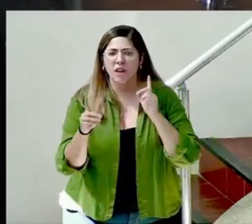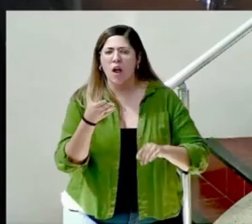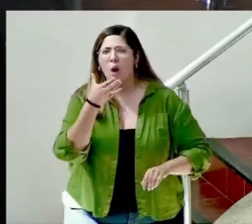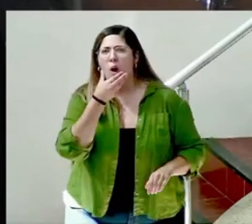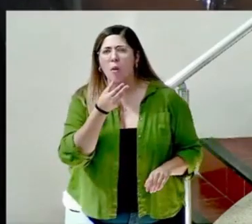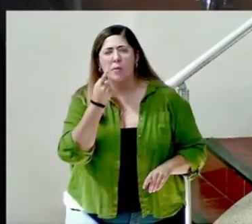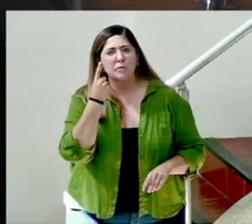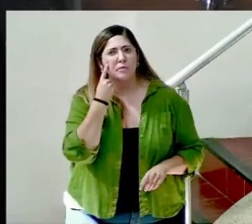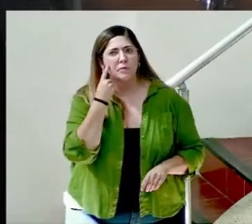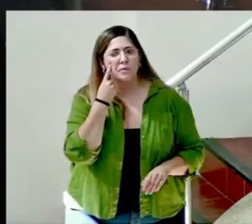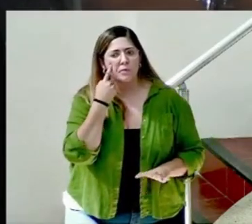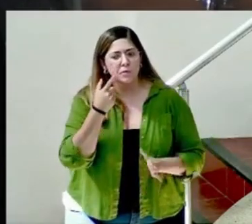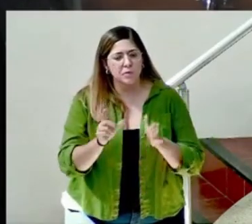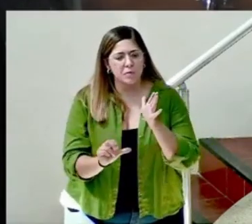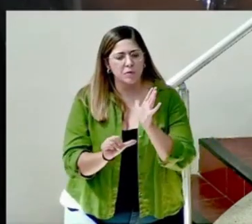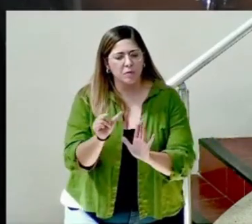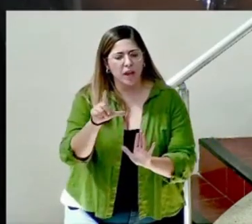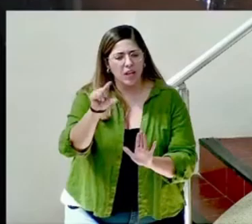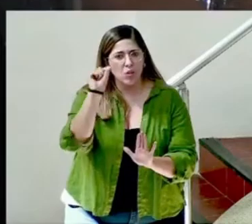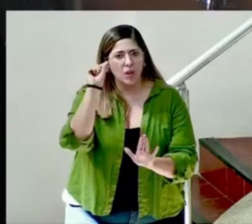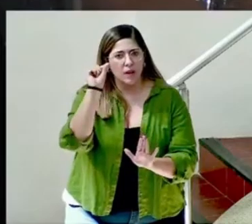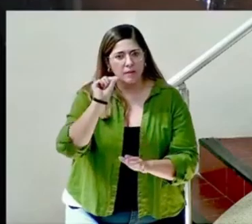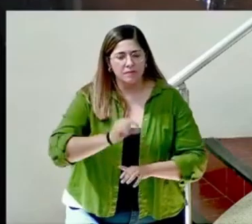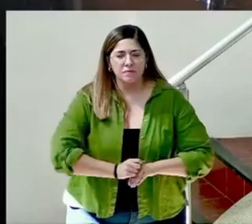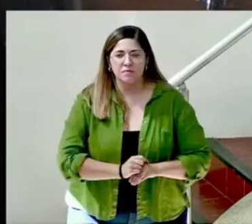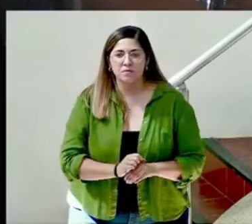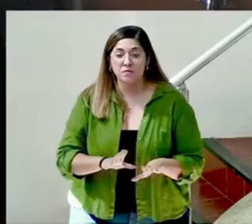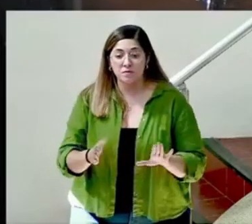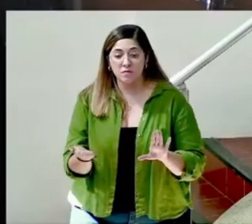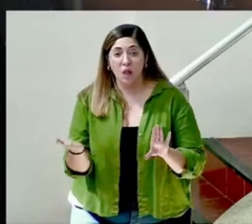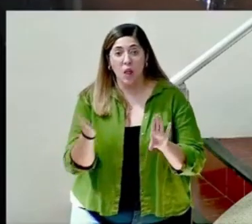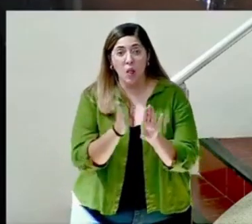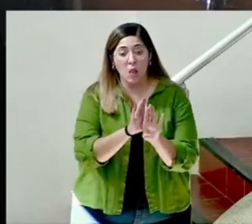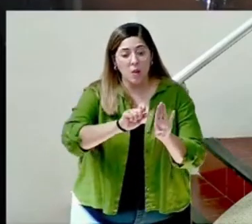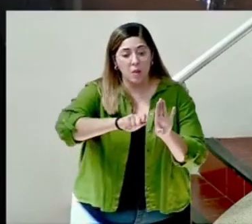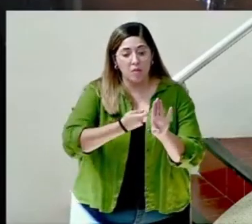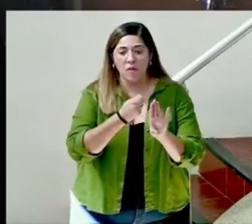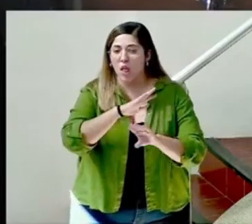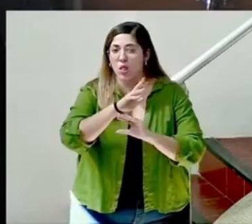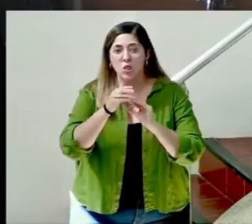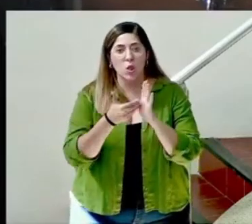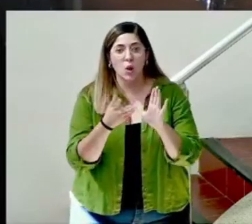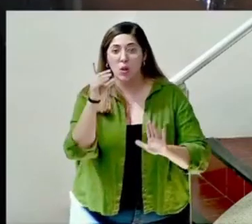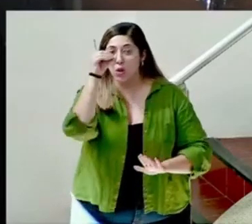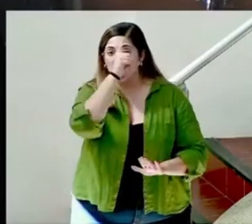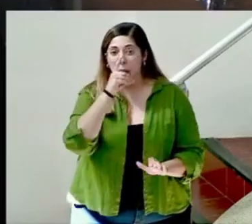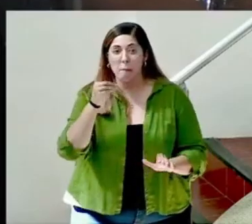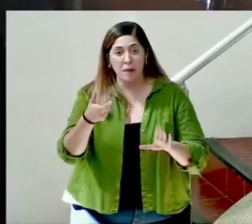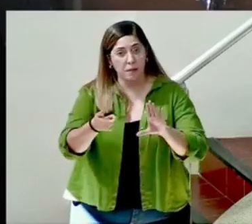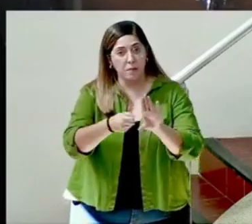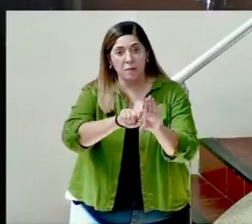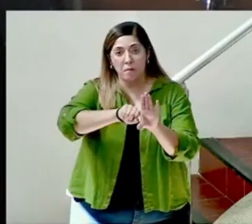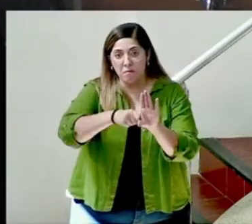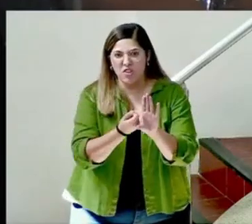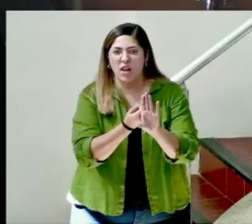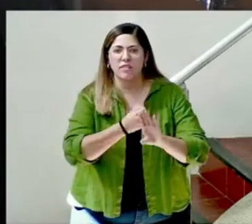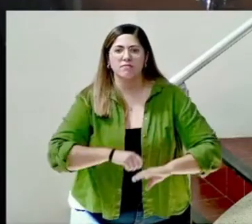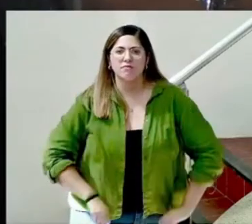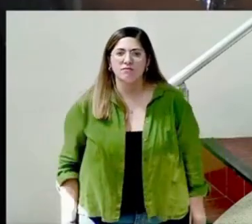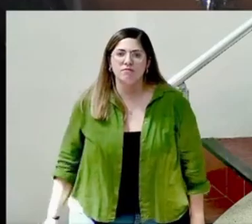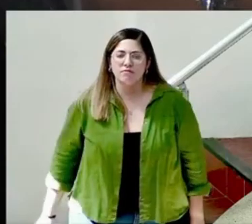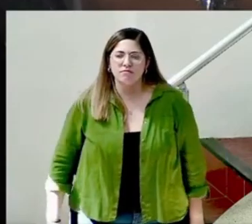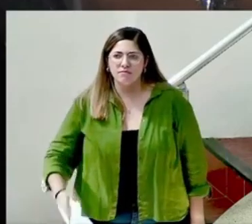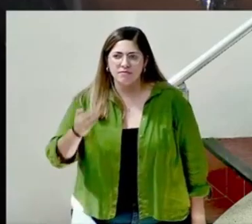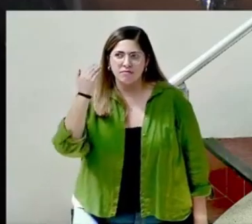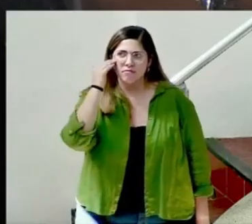atrás. E a decisão que ele tomou é fechar todas as lojas aos domingos. Porque ele